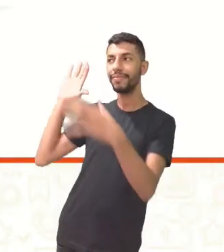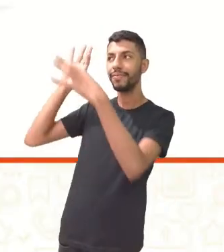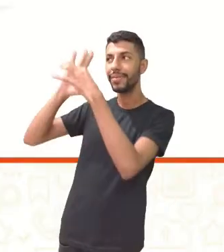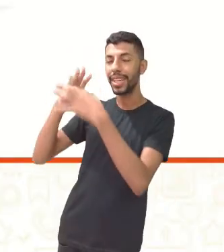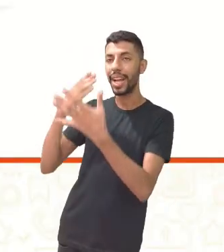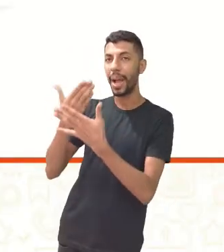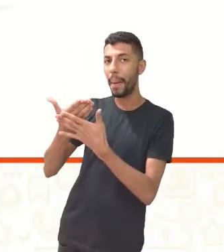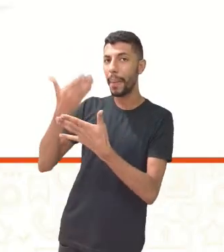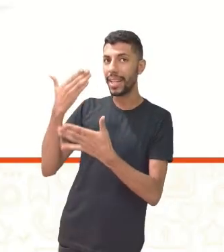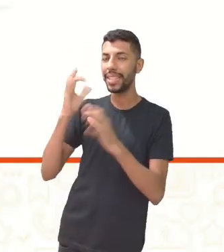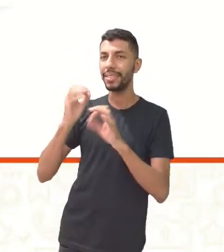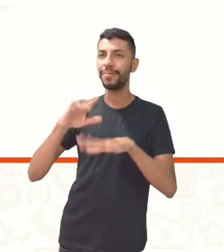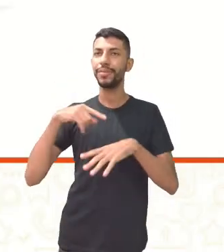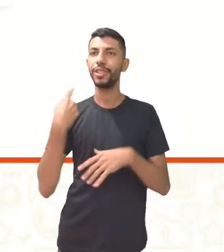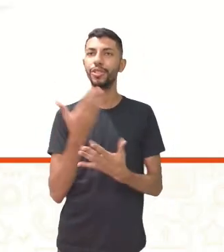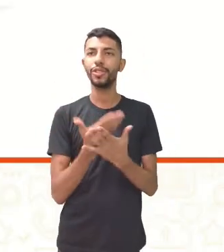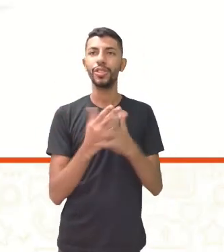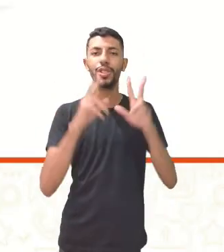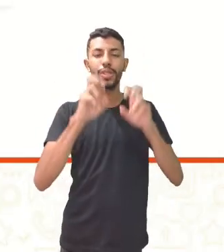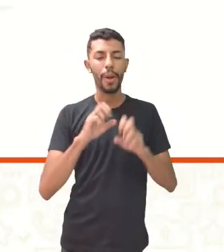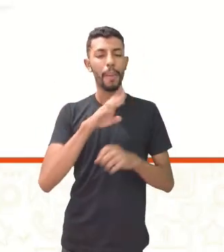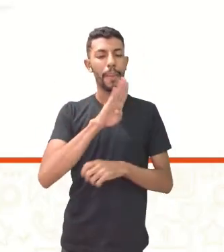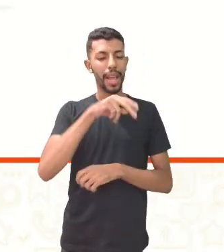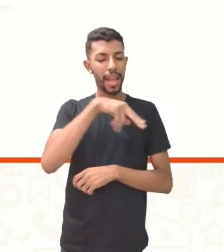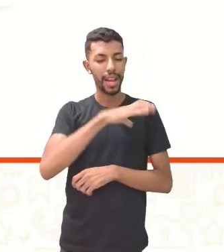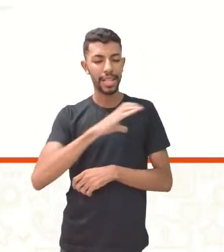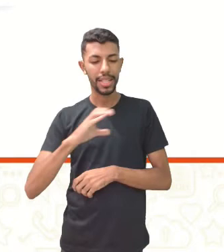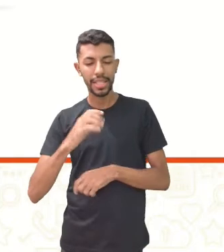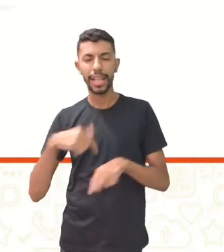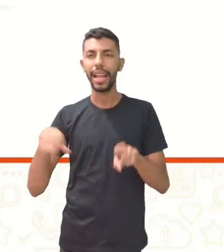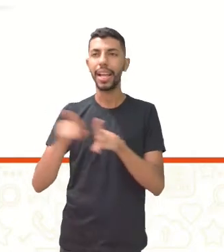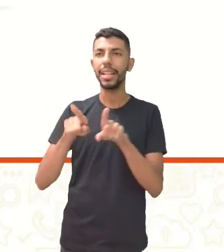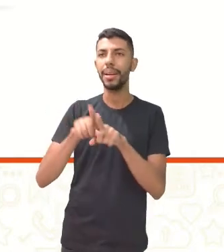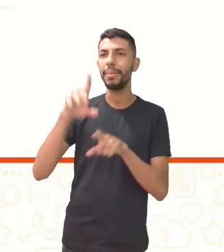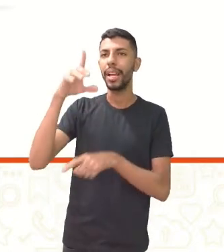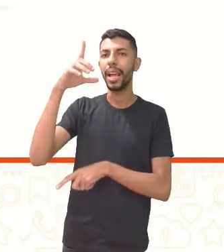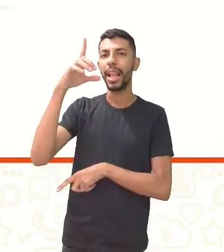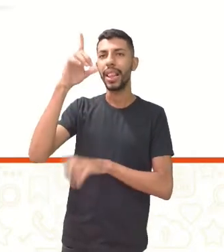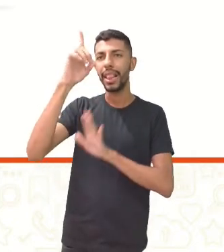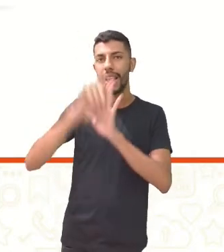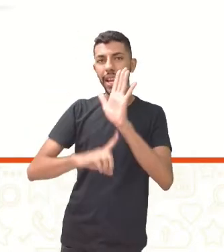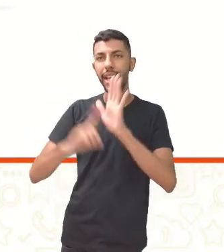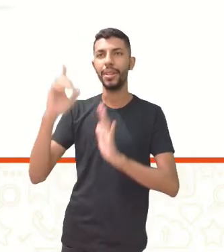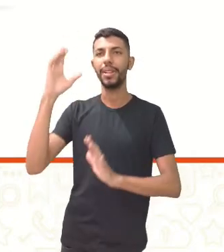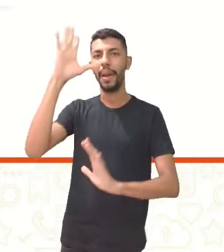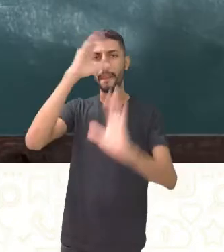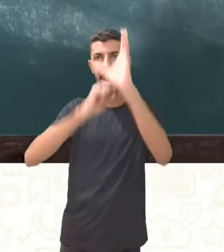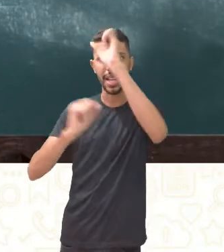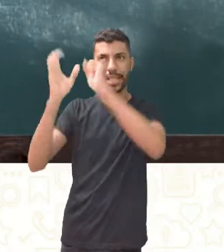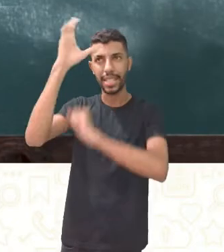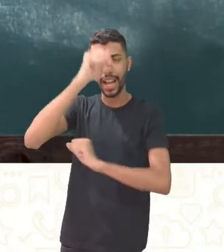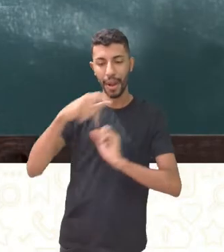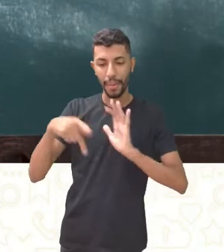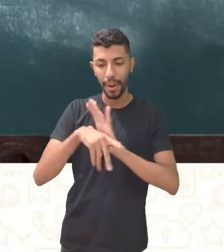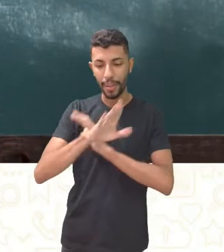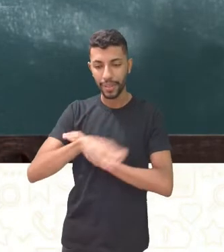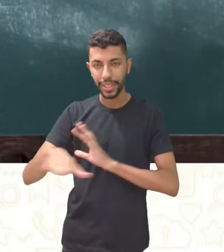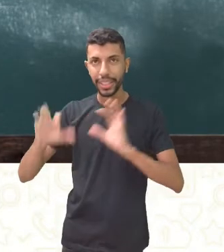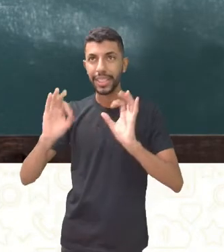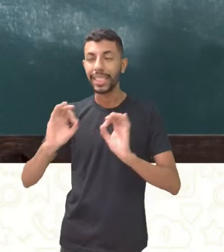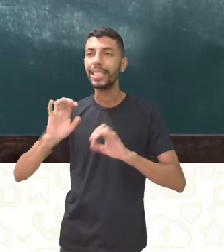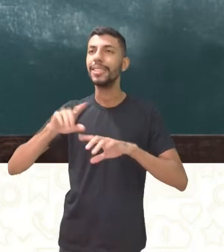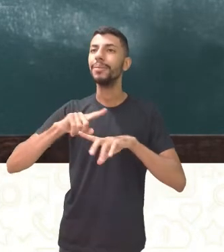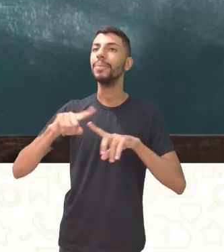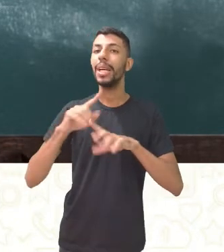a BNCC, falamos sobre o direito de aprendizagem das crianças, não é? E hoje vamos falar